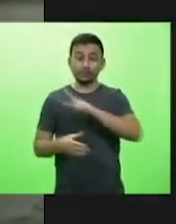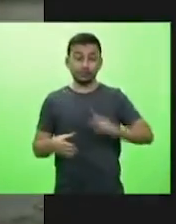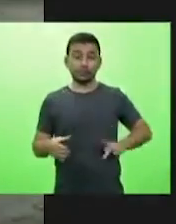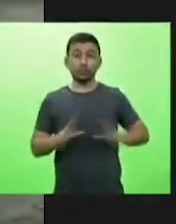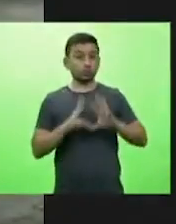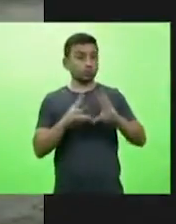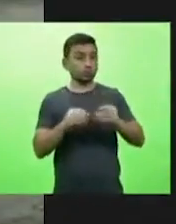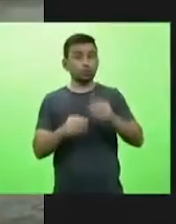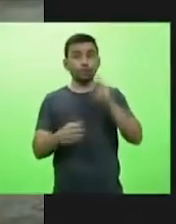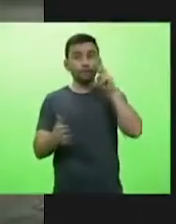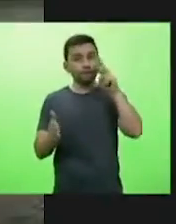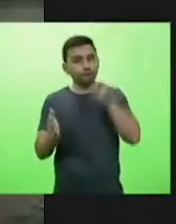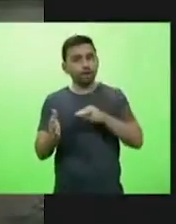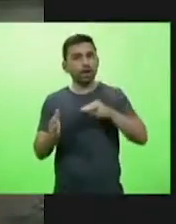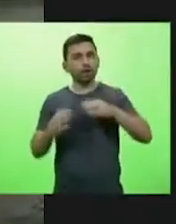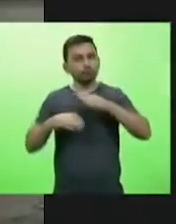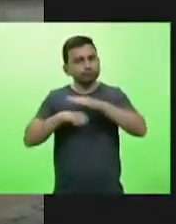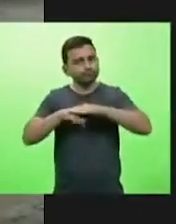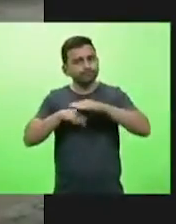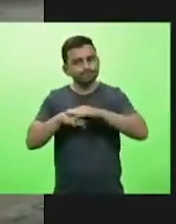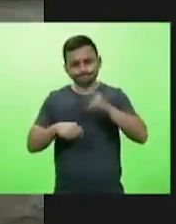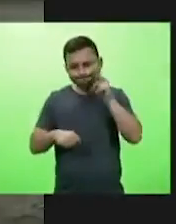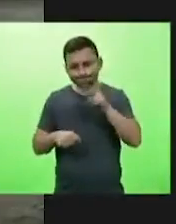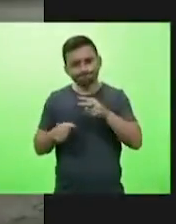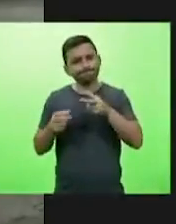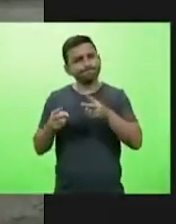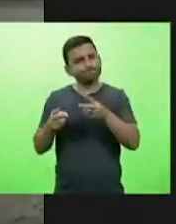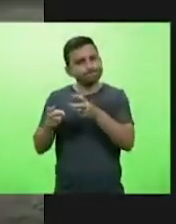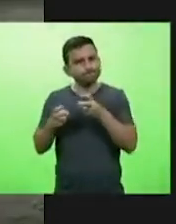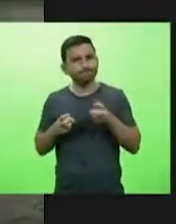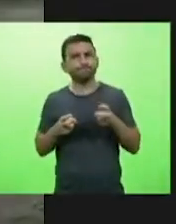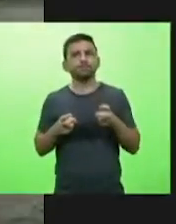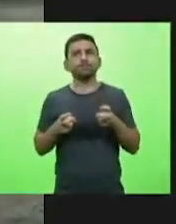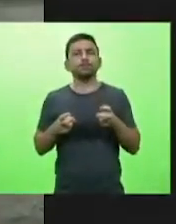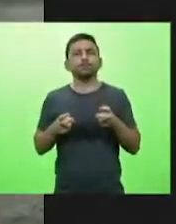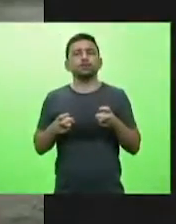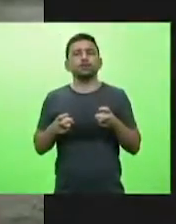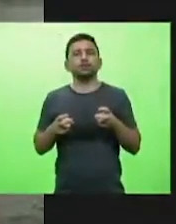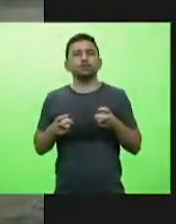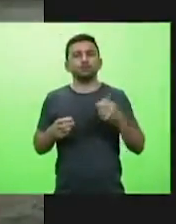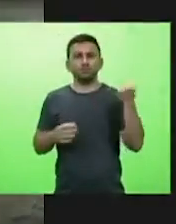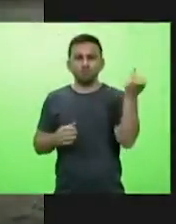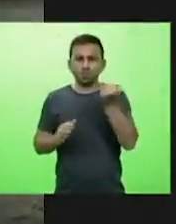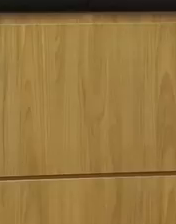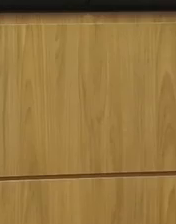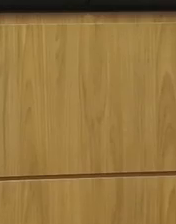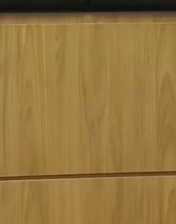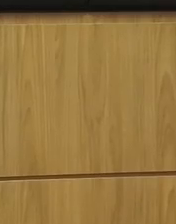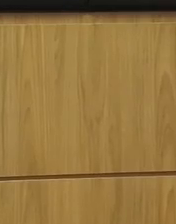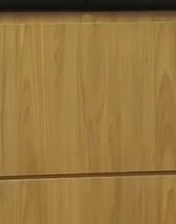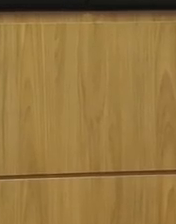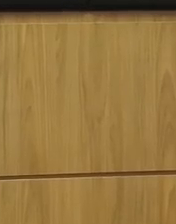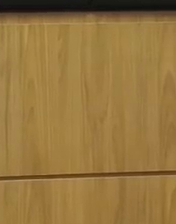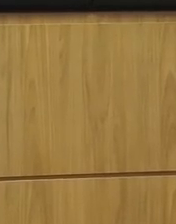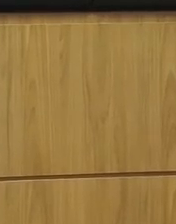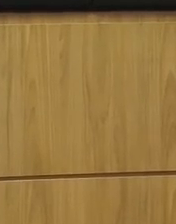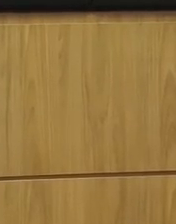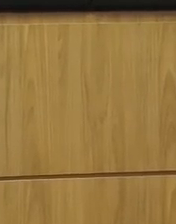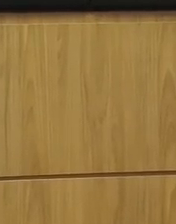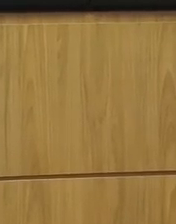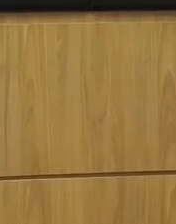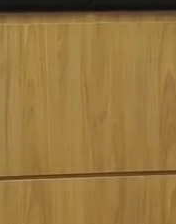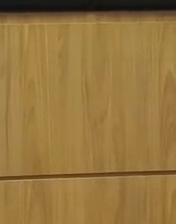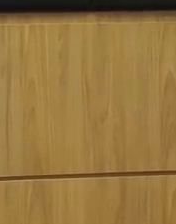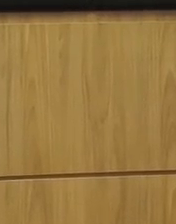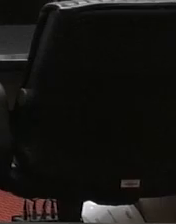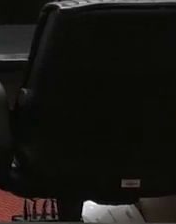celeridade, que olhe com carinho, né? Está toda uma sociedade que clama também por essa transparência nesse processo. Atualmente, o projeto de lei